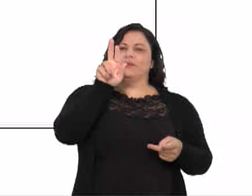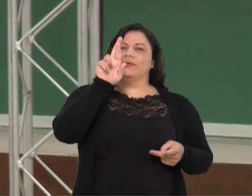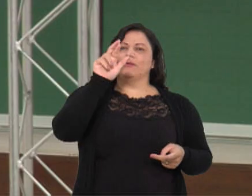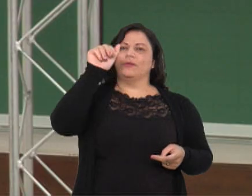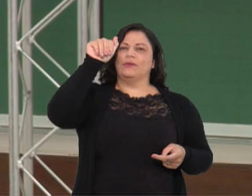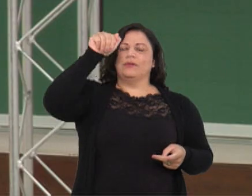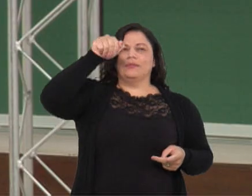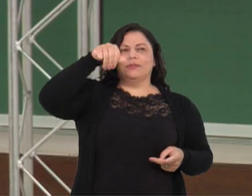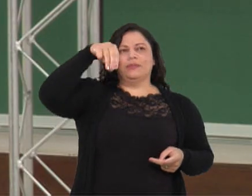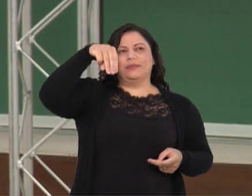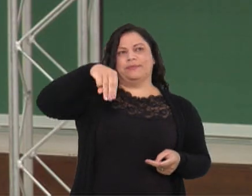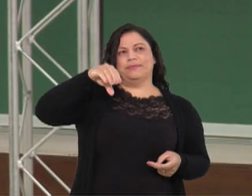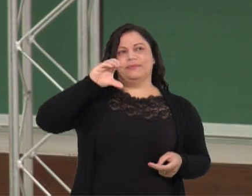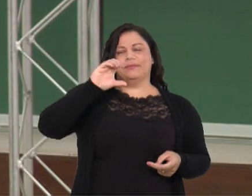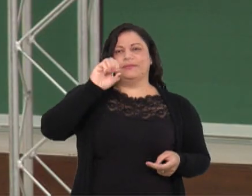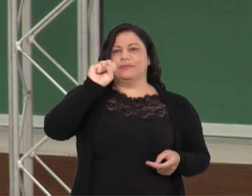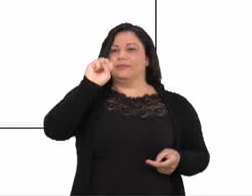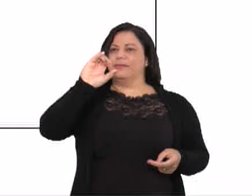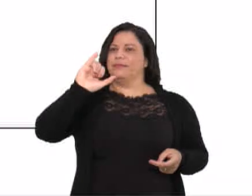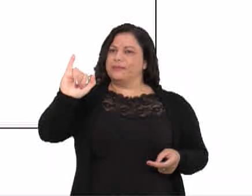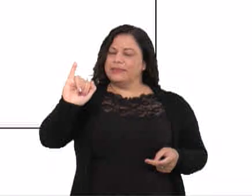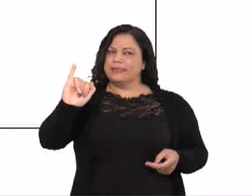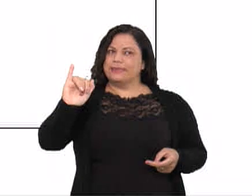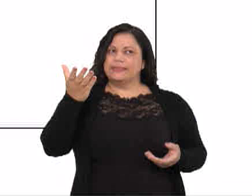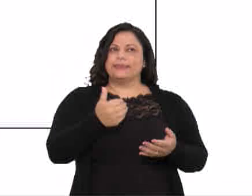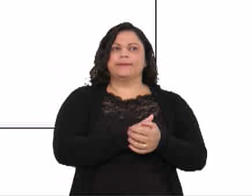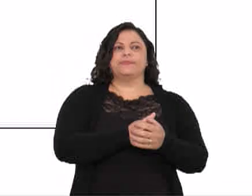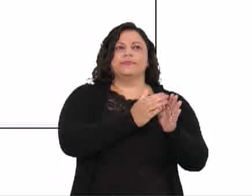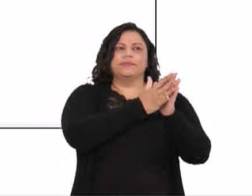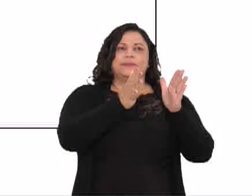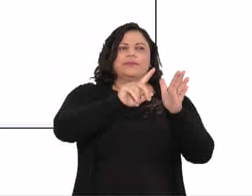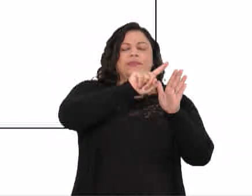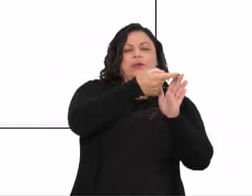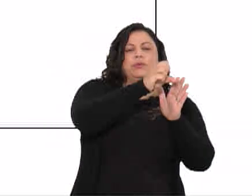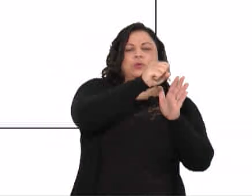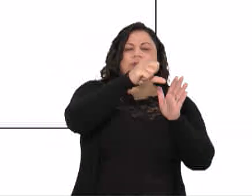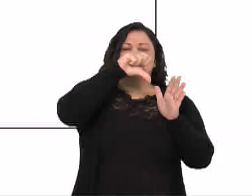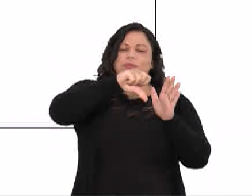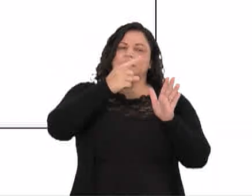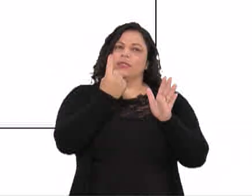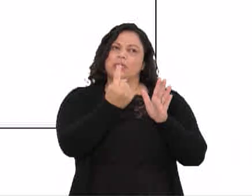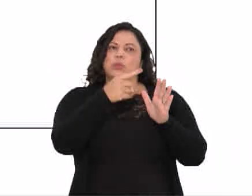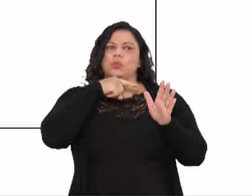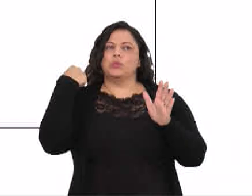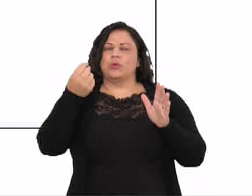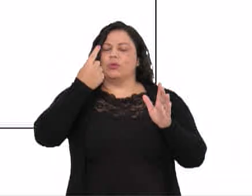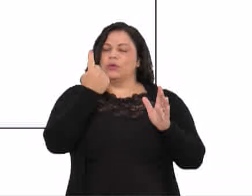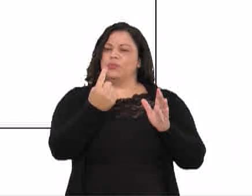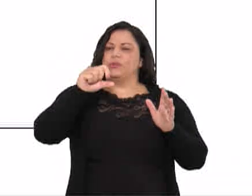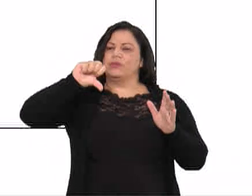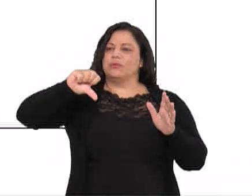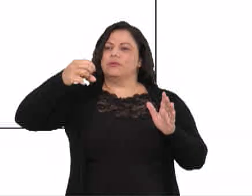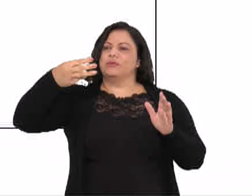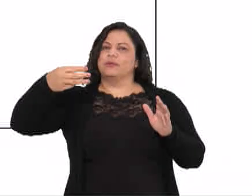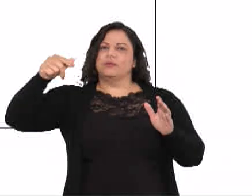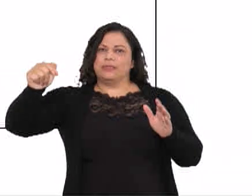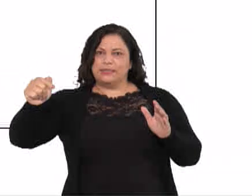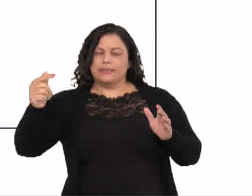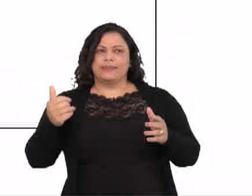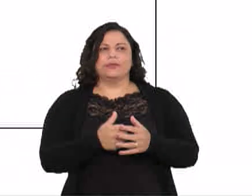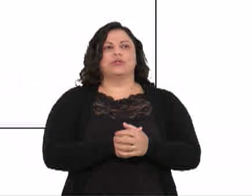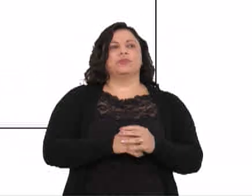morreu em 1937, reelaborou o marxismo ao desenvolver conceitos que evitaram a